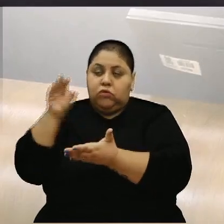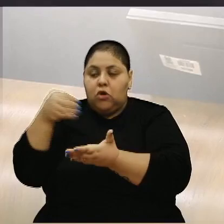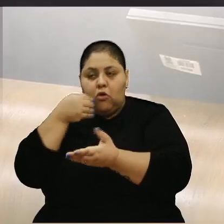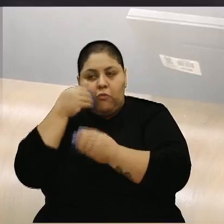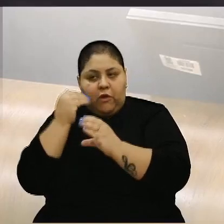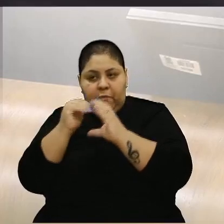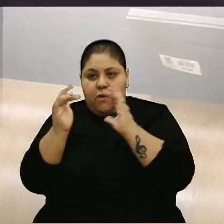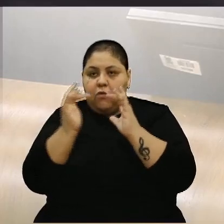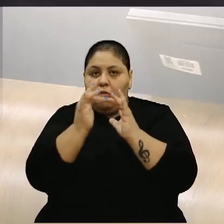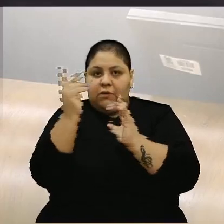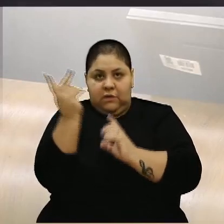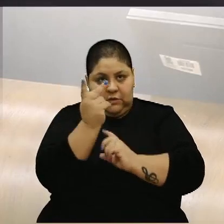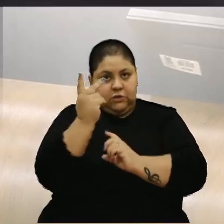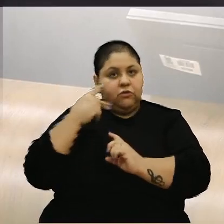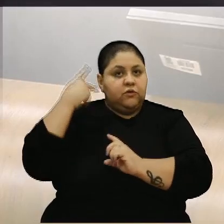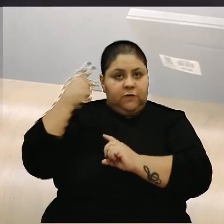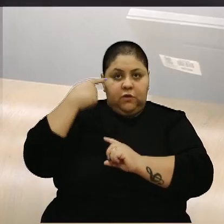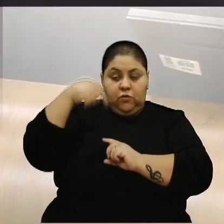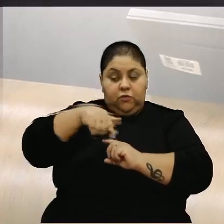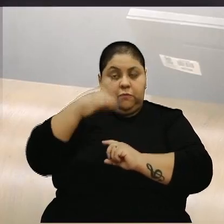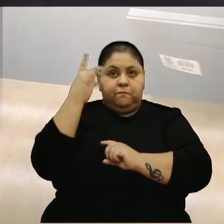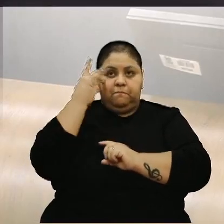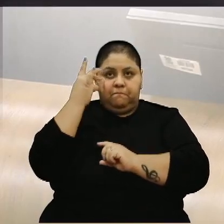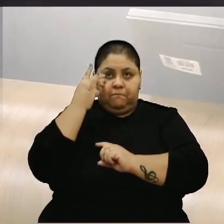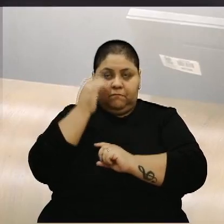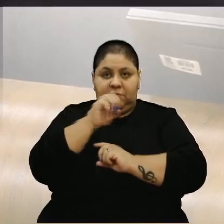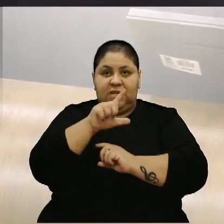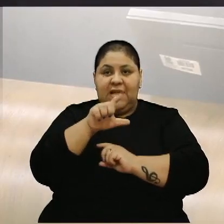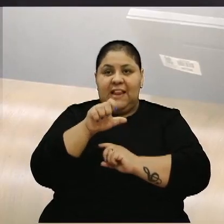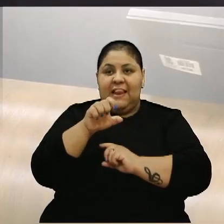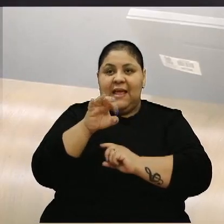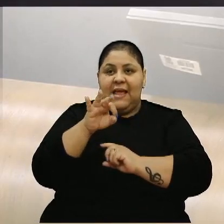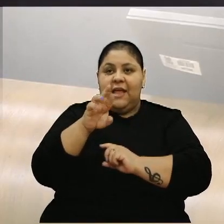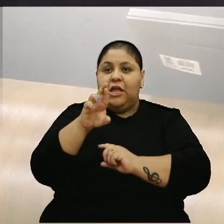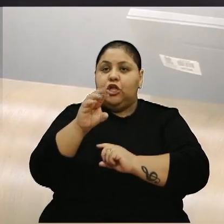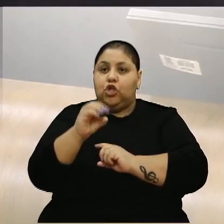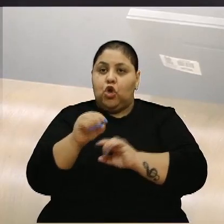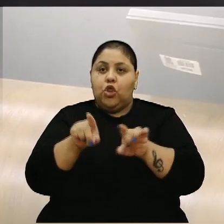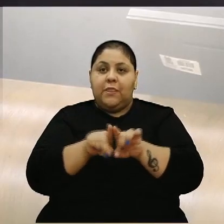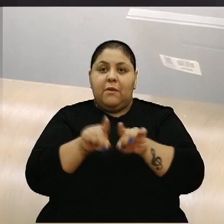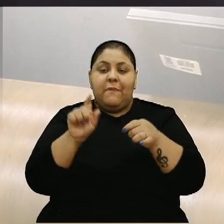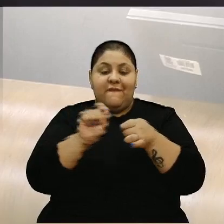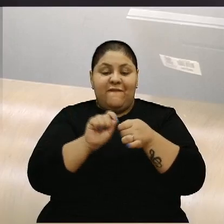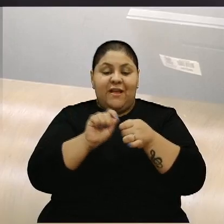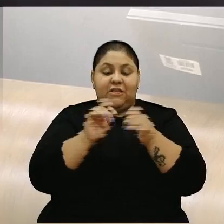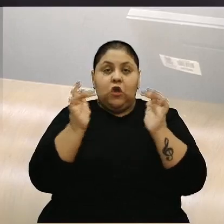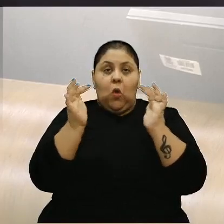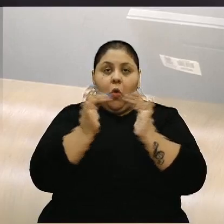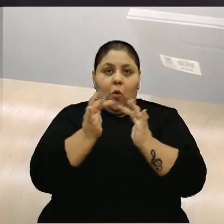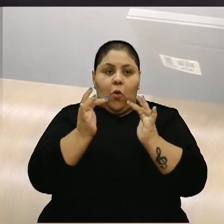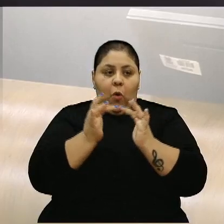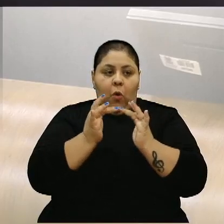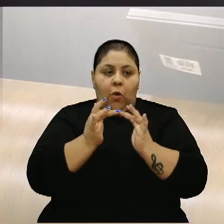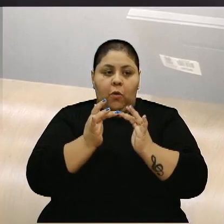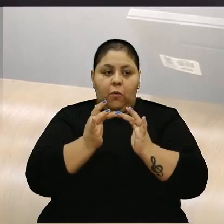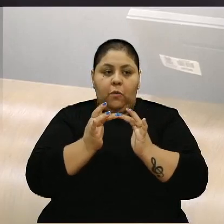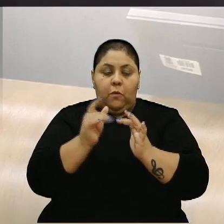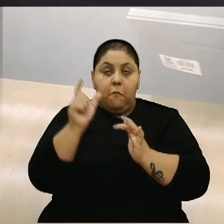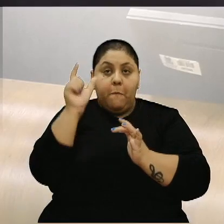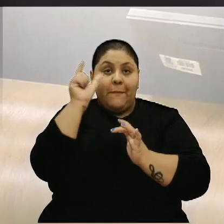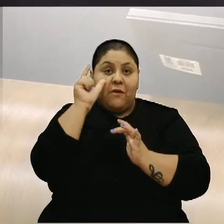delas para que a Eletronor aqui de Caxias também faça esse contato para ver o